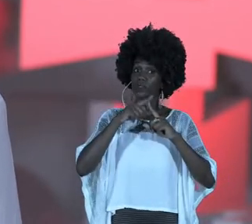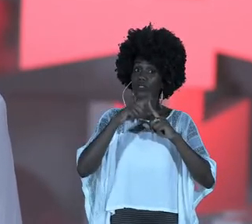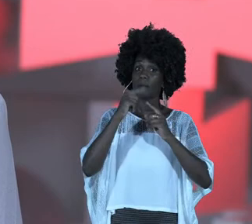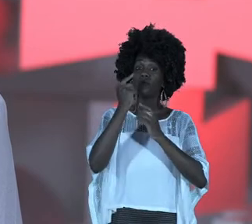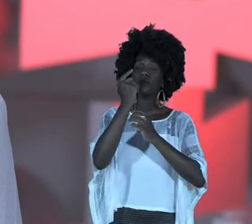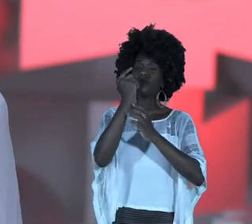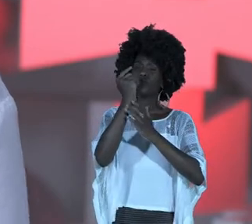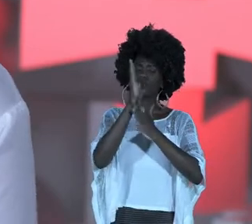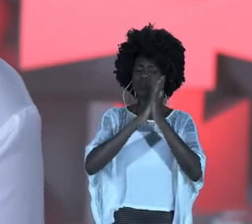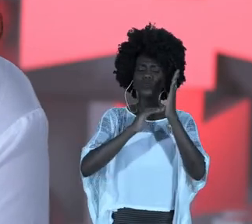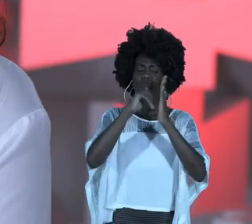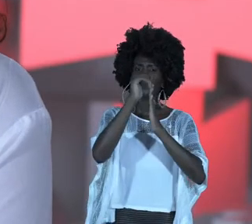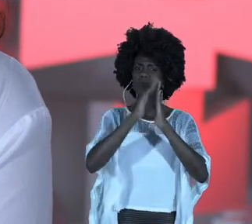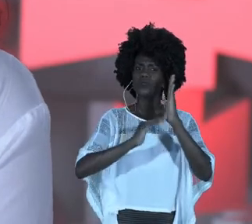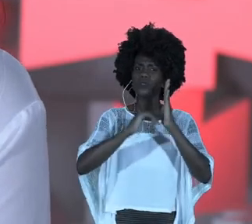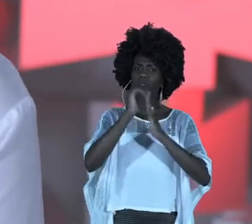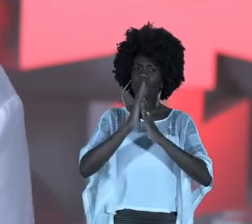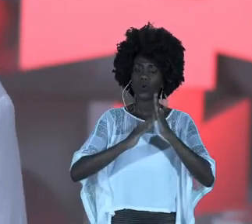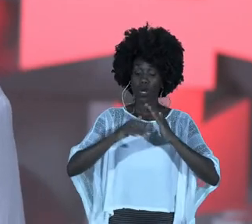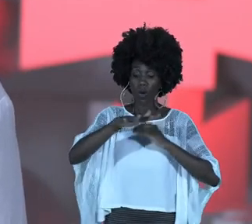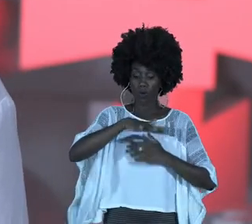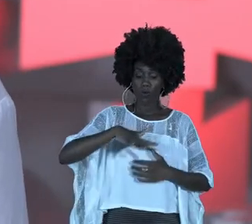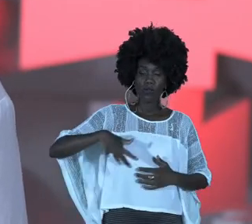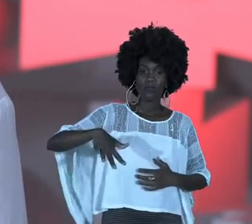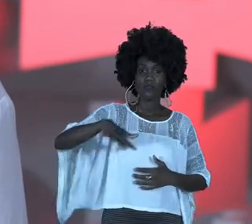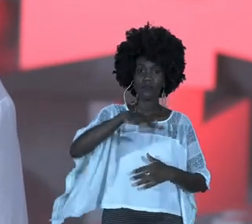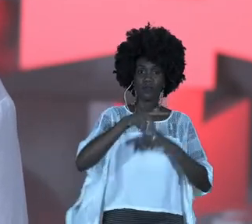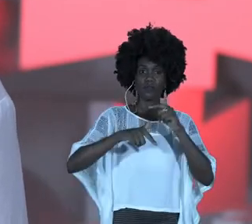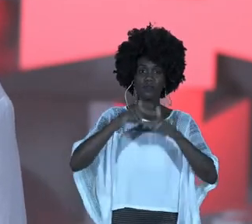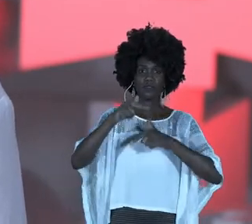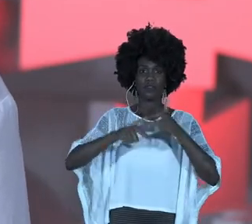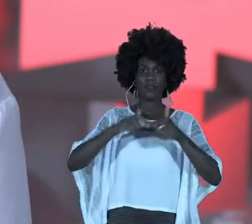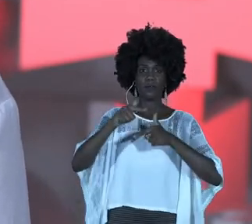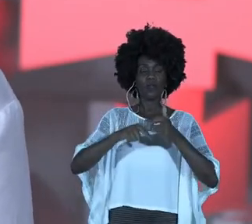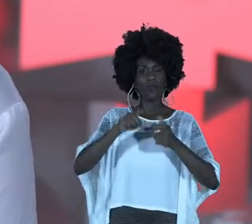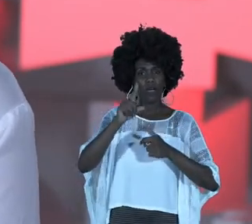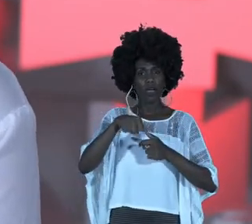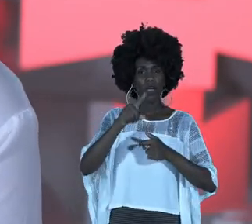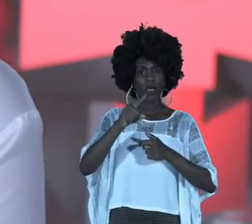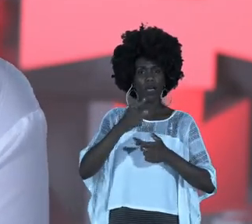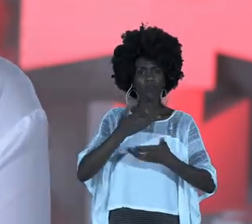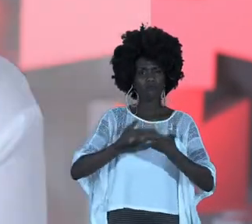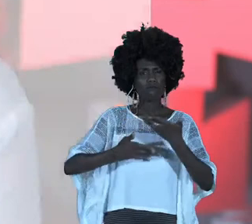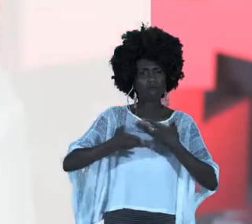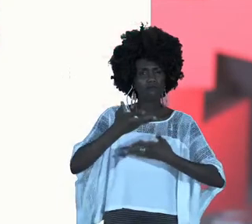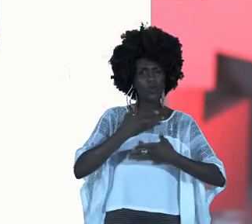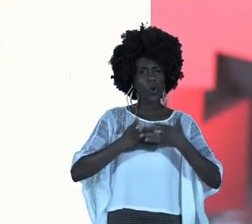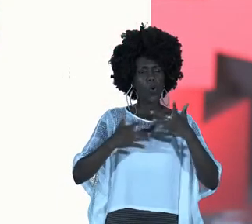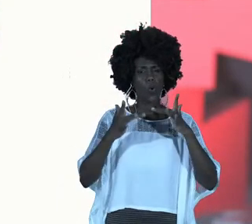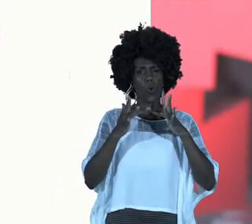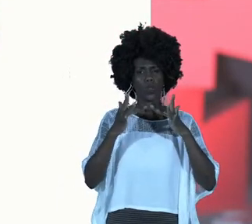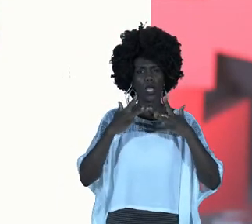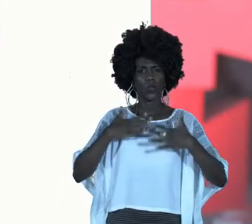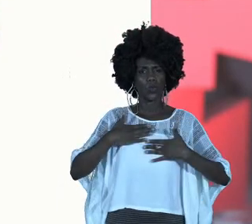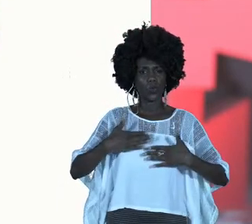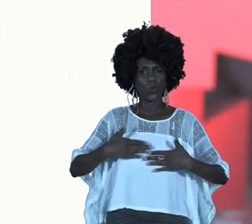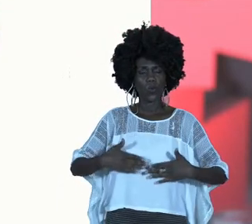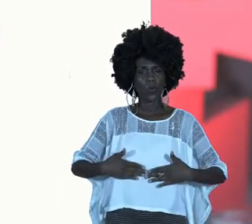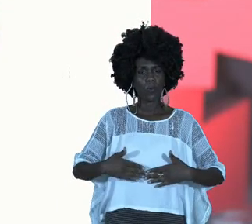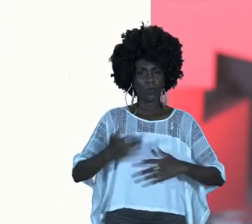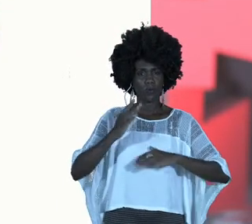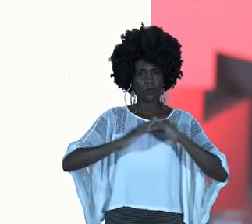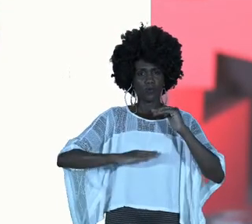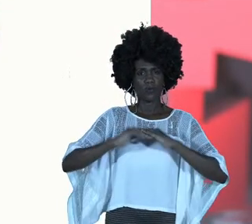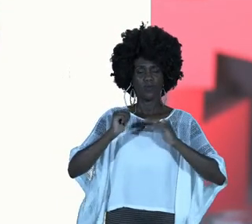pintura onde a construção espacial desse trabalho se dá através do envolvimento corporal do artista,